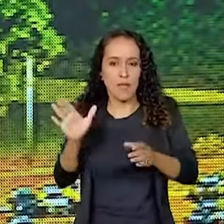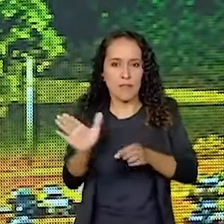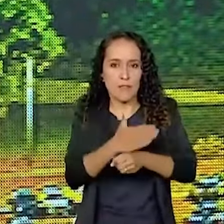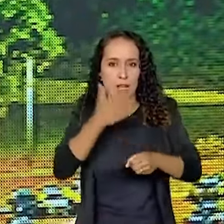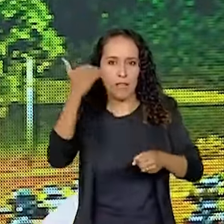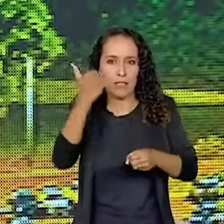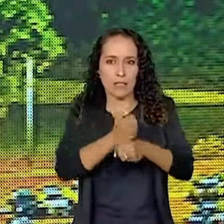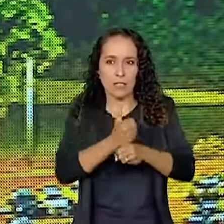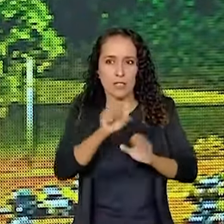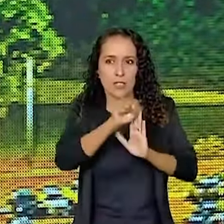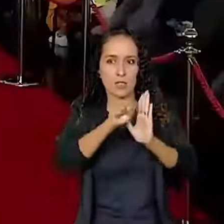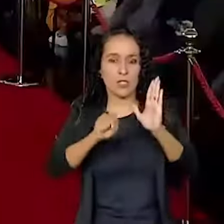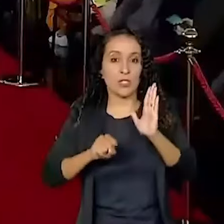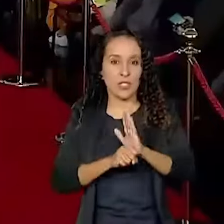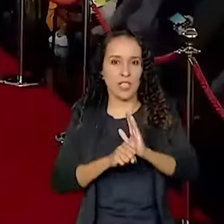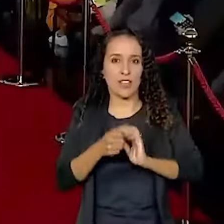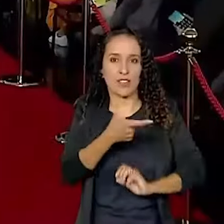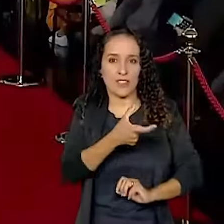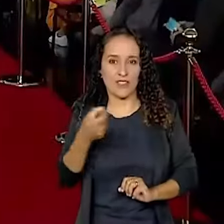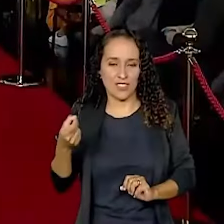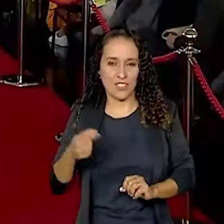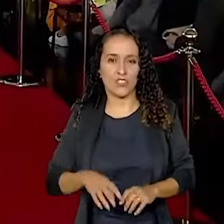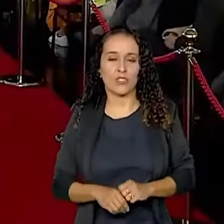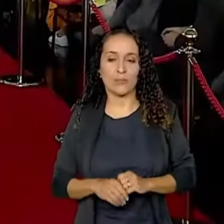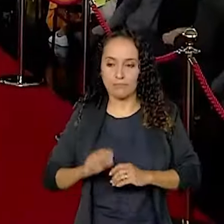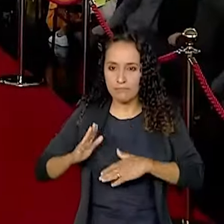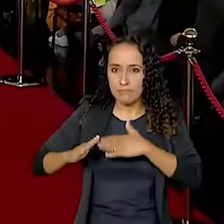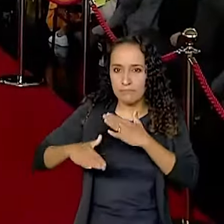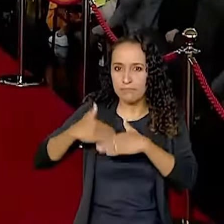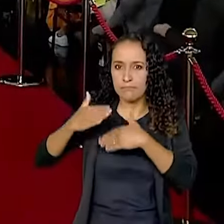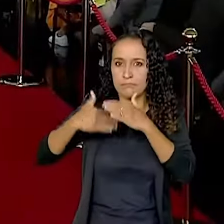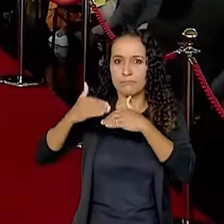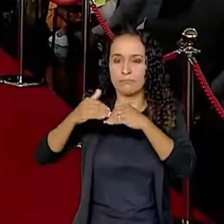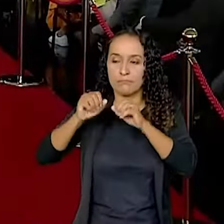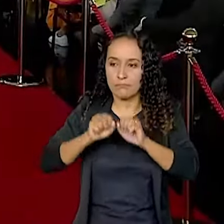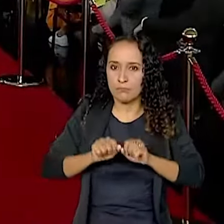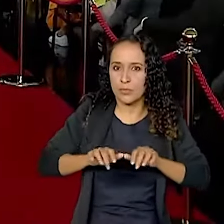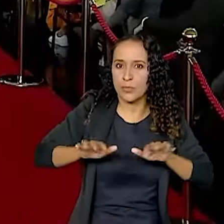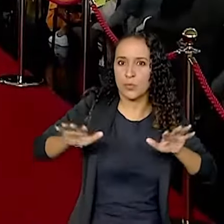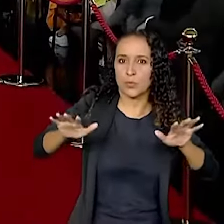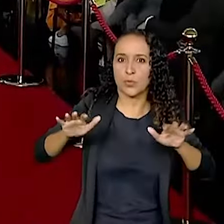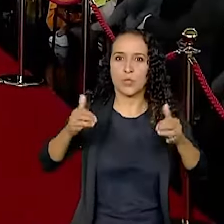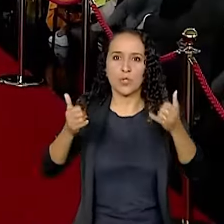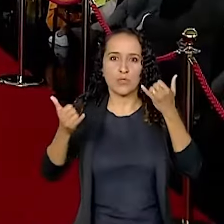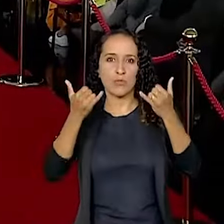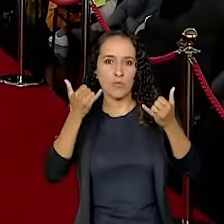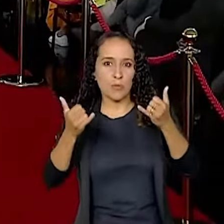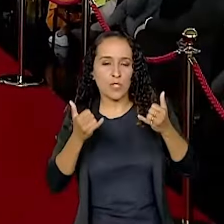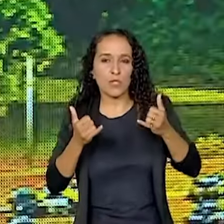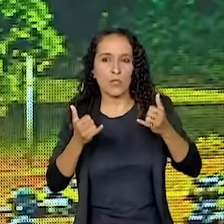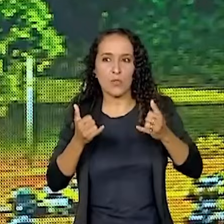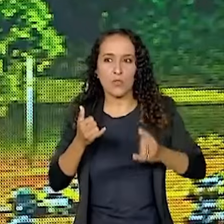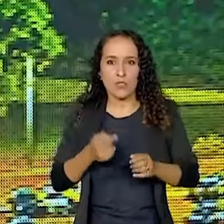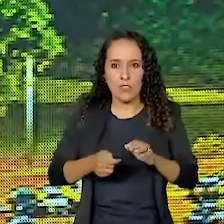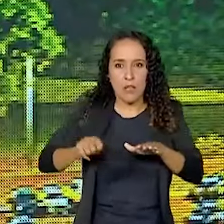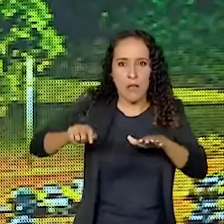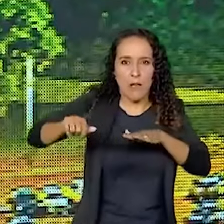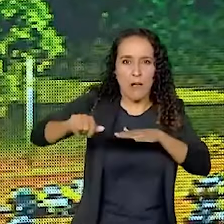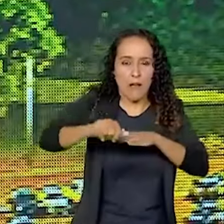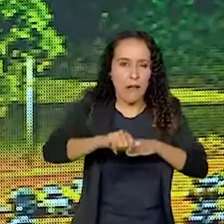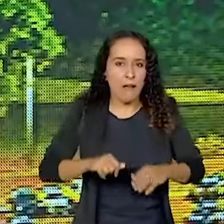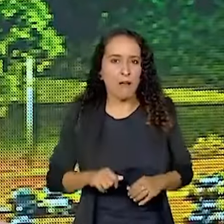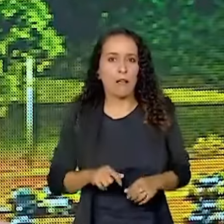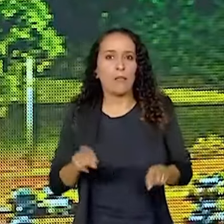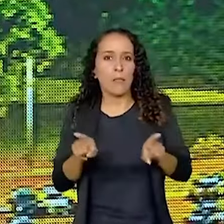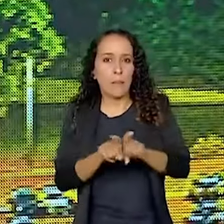XX. Com o aprimoramento da divulgação de notícias fraudulentas, com